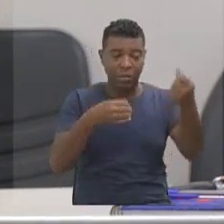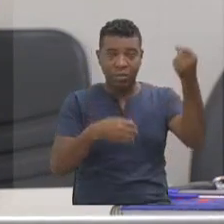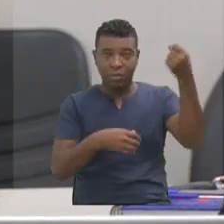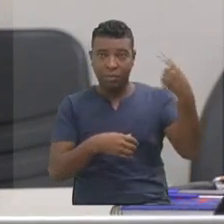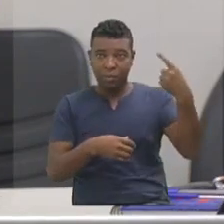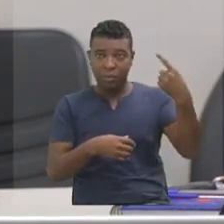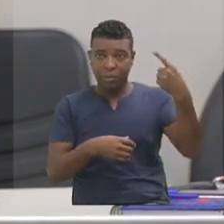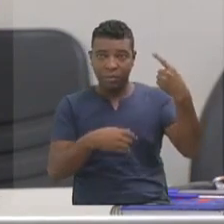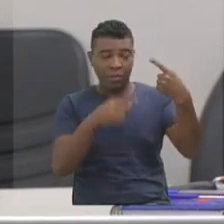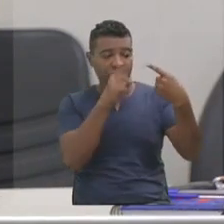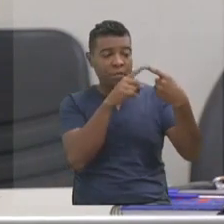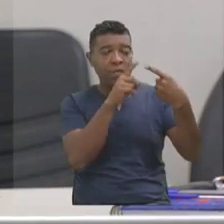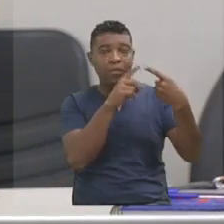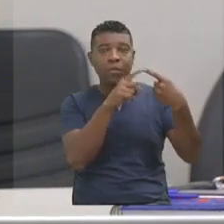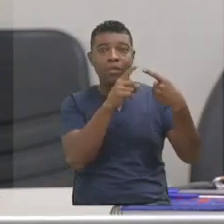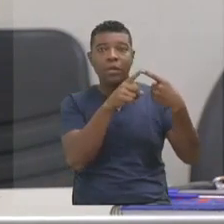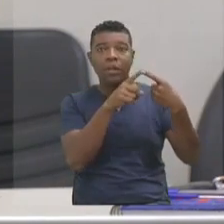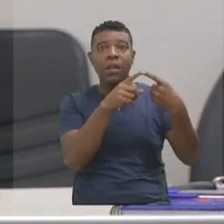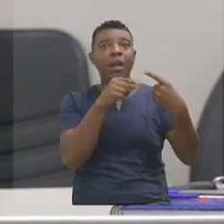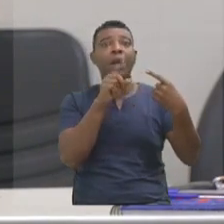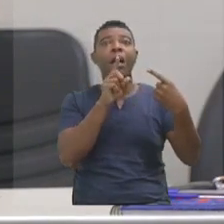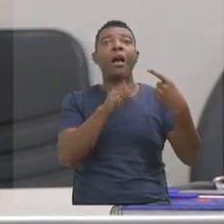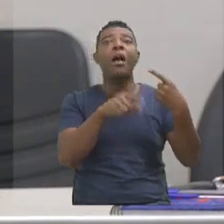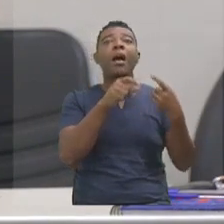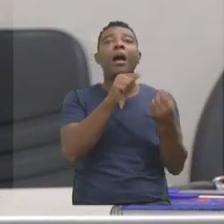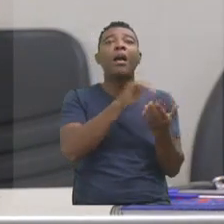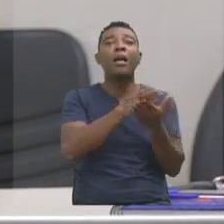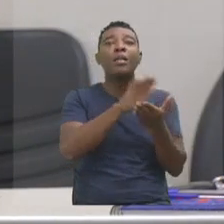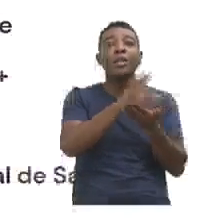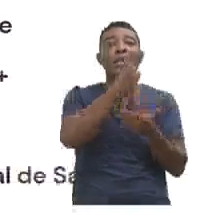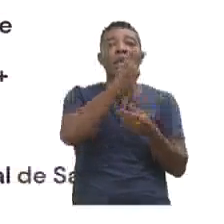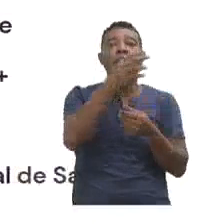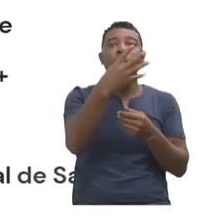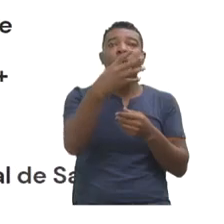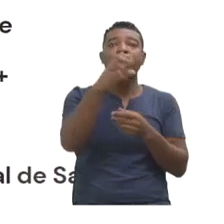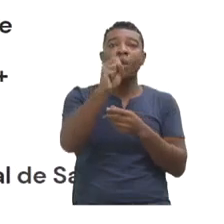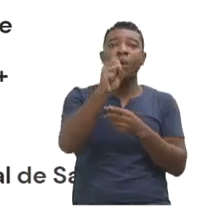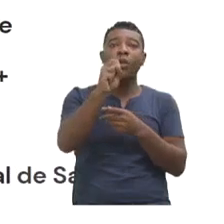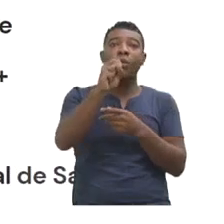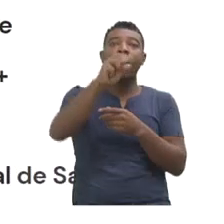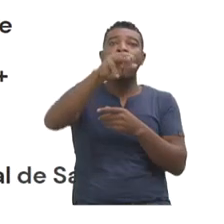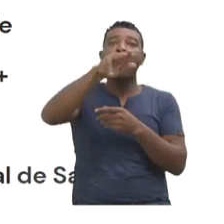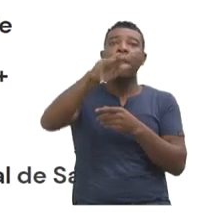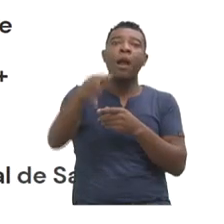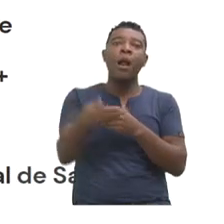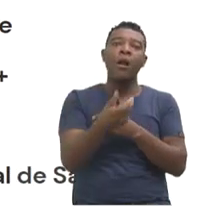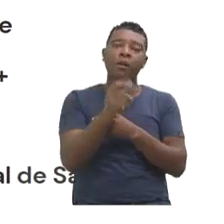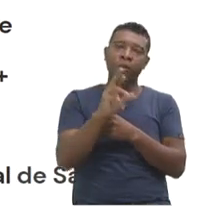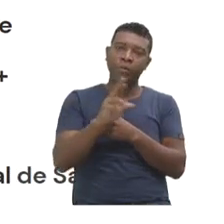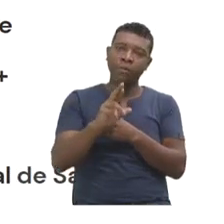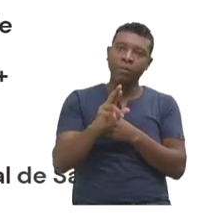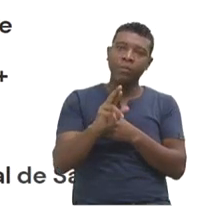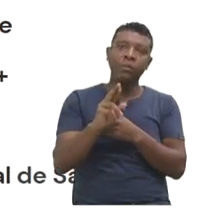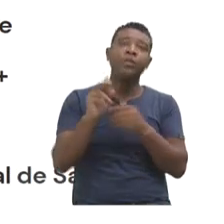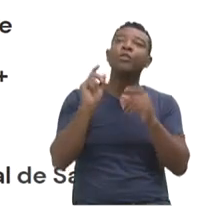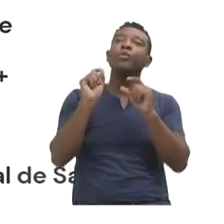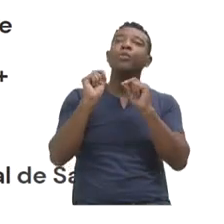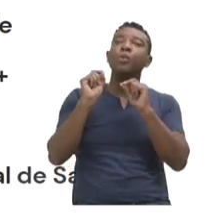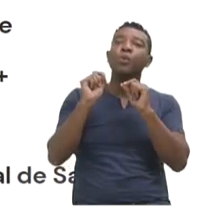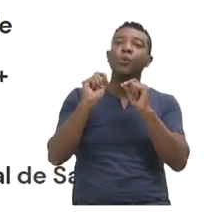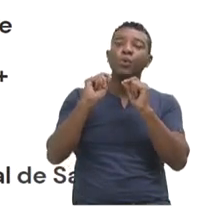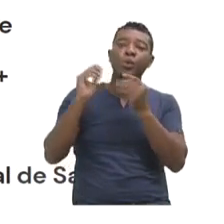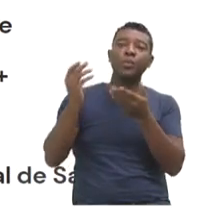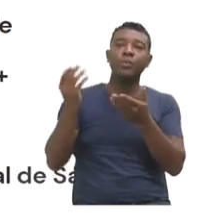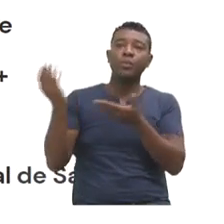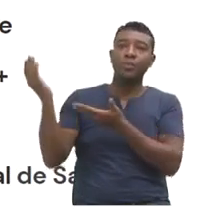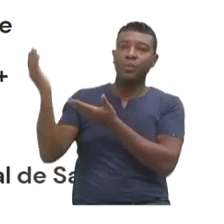gostei da atenção primária cerca de 548 milhões de reais que faz parte de financiamento da política estadual cof